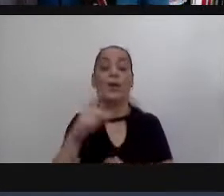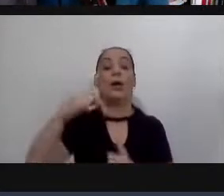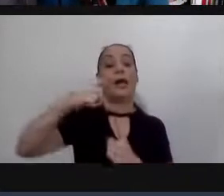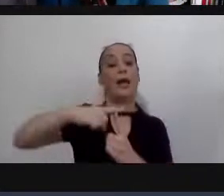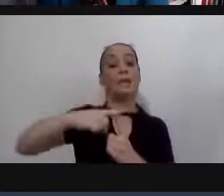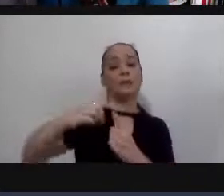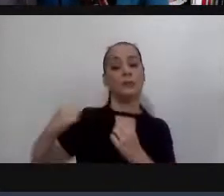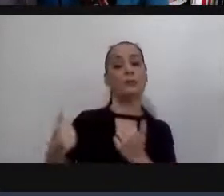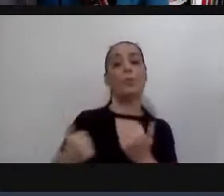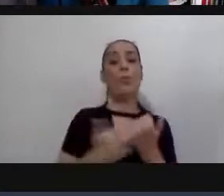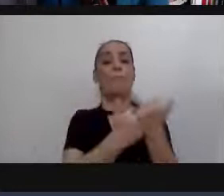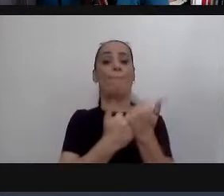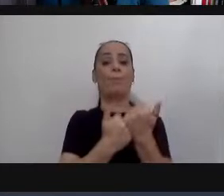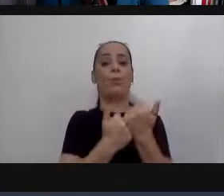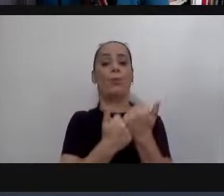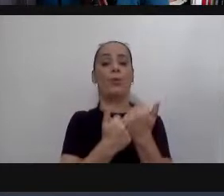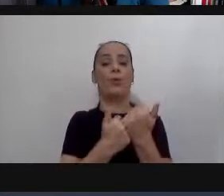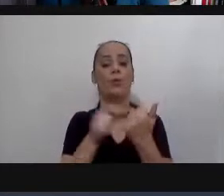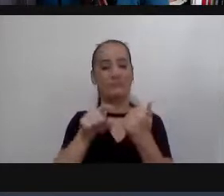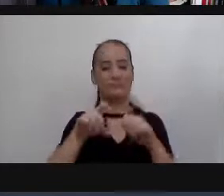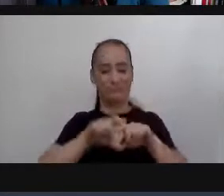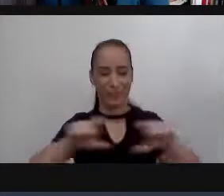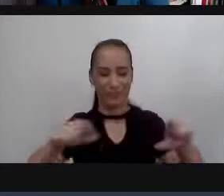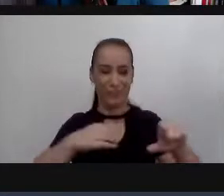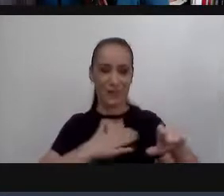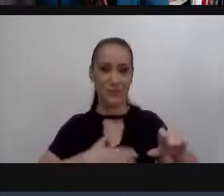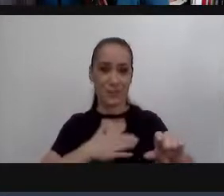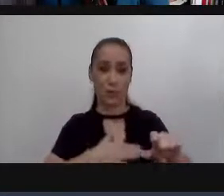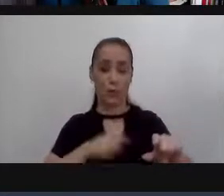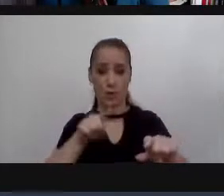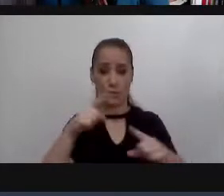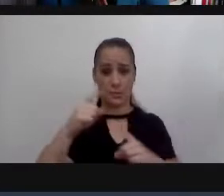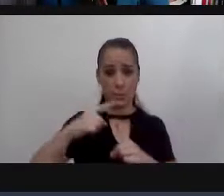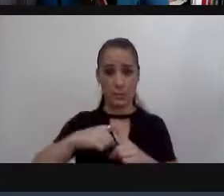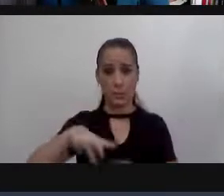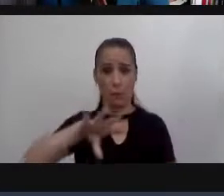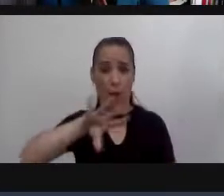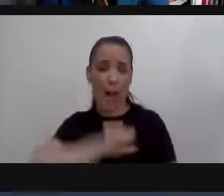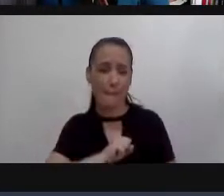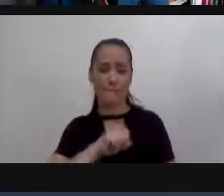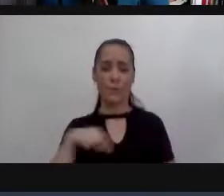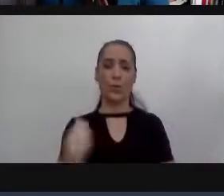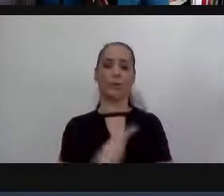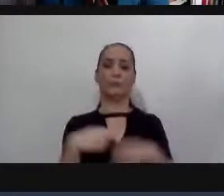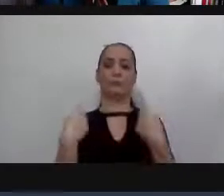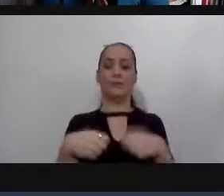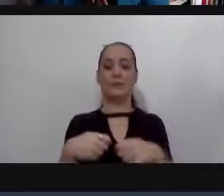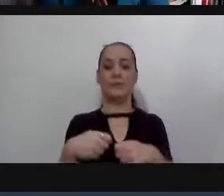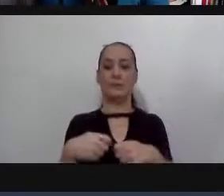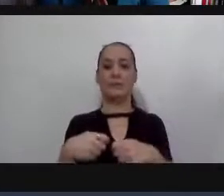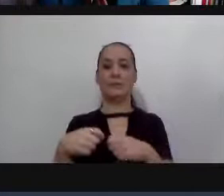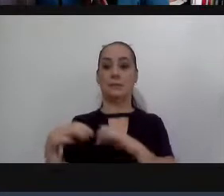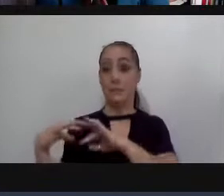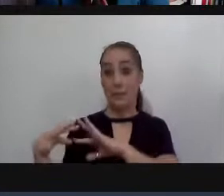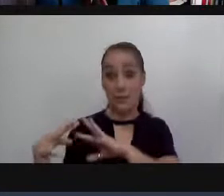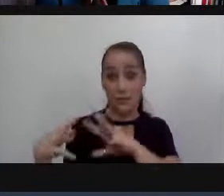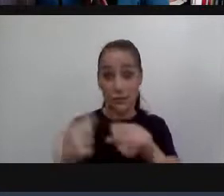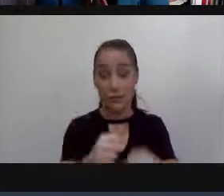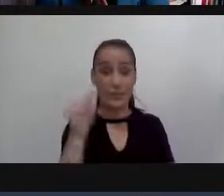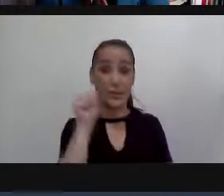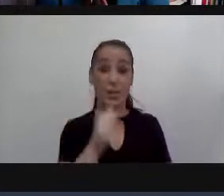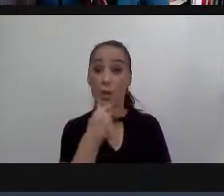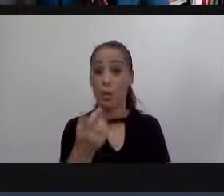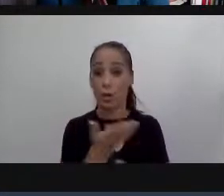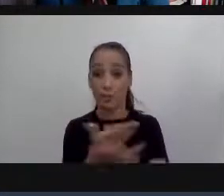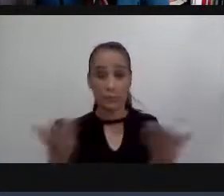muito dessa frase, é desse tipo de amor que precisamos. Parabéns a todas e a todas